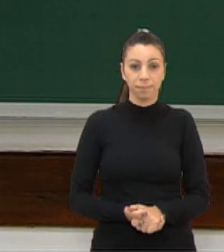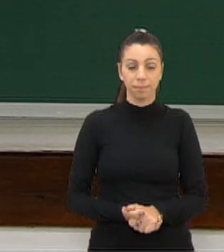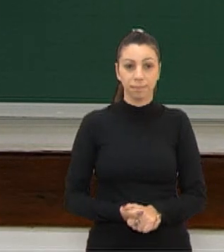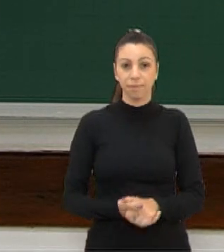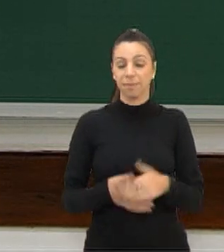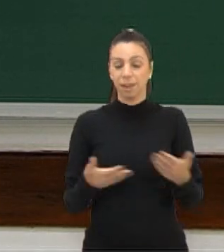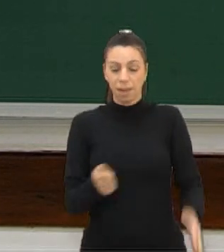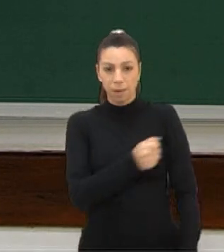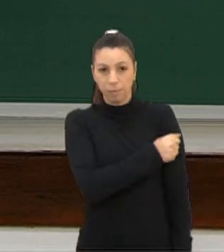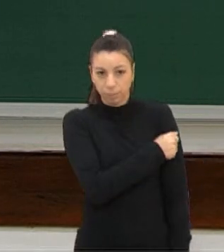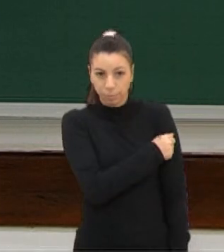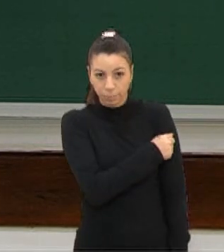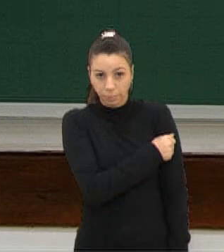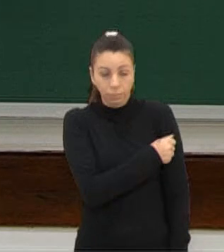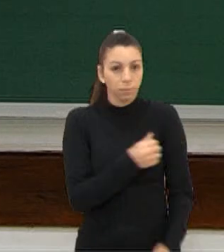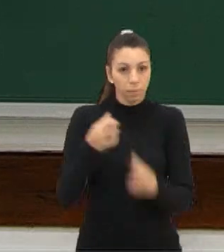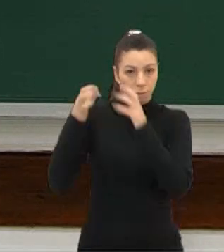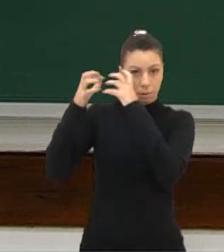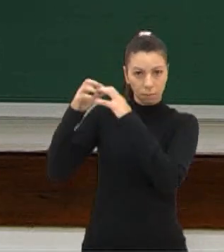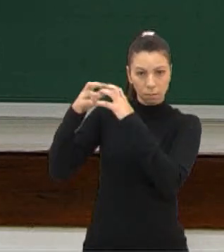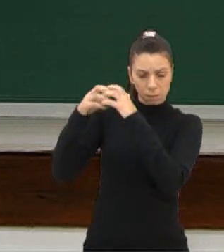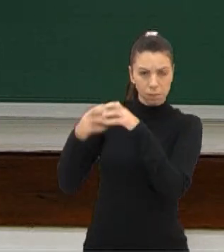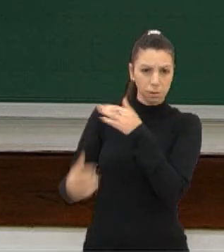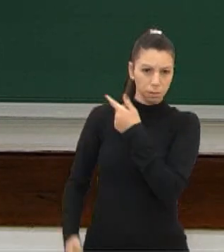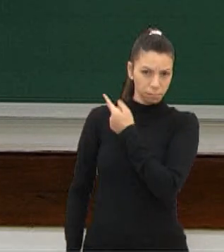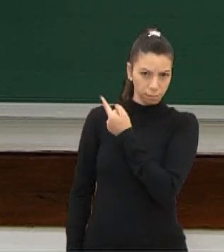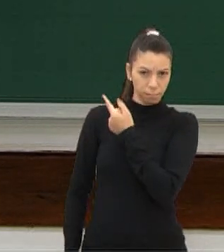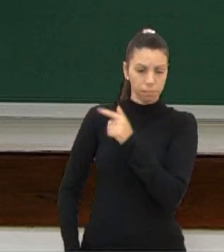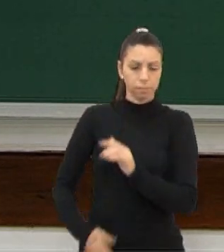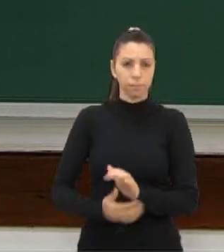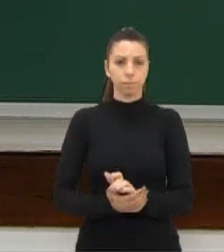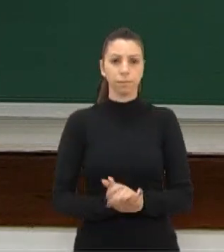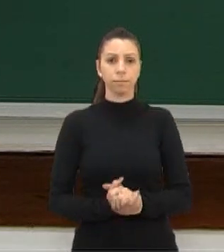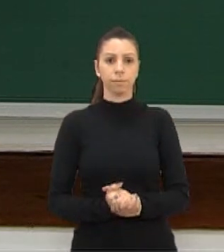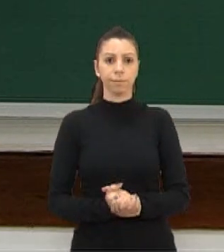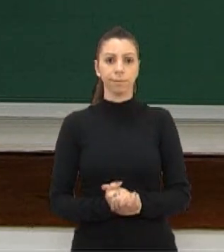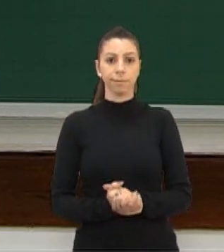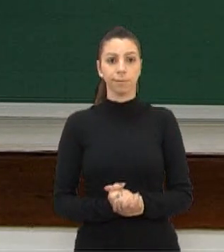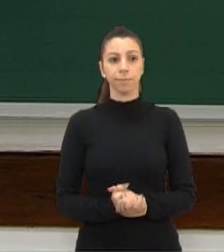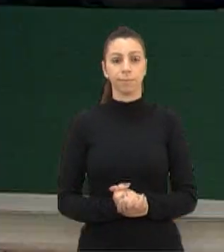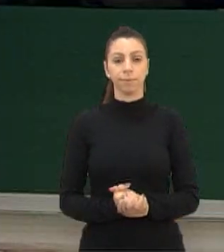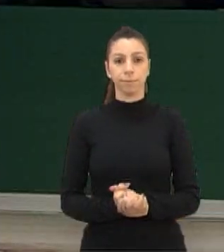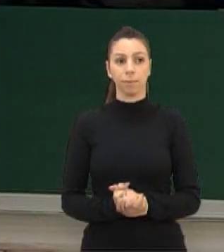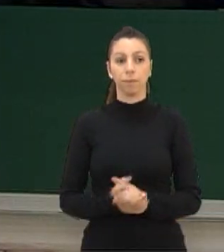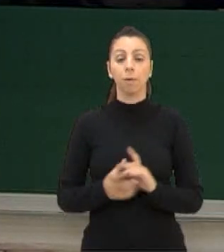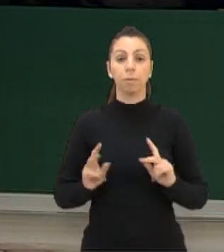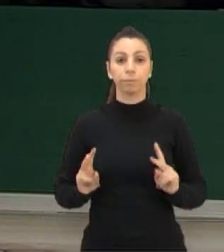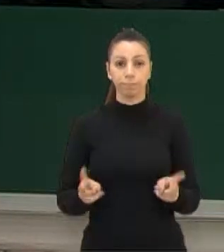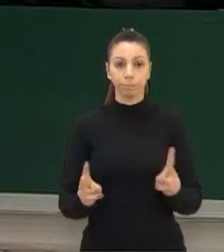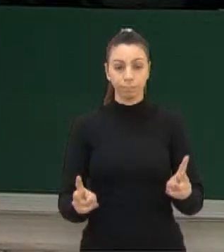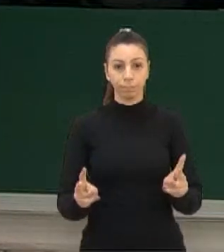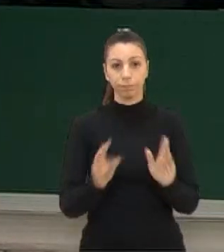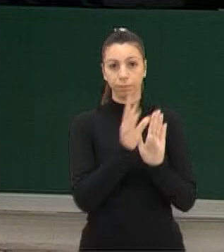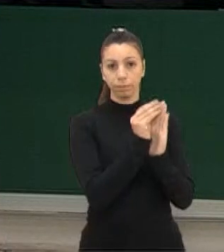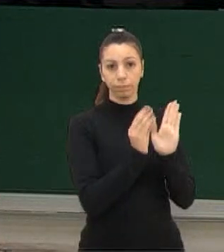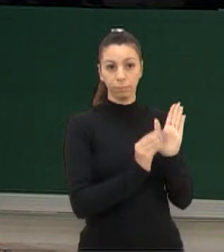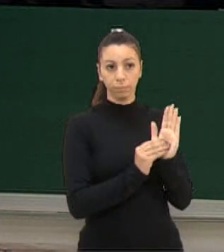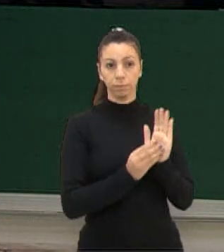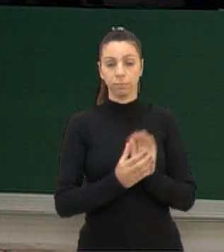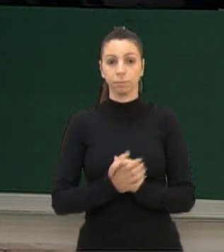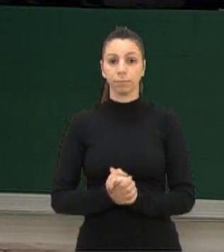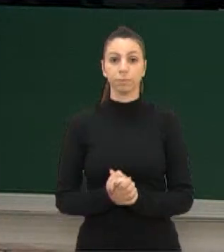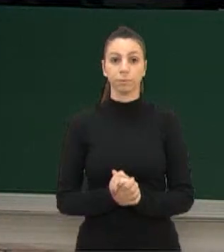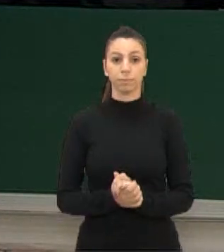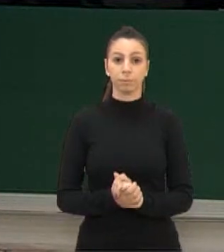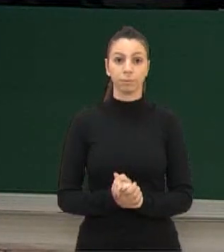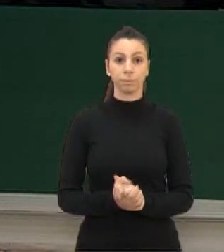E aí, alunos, refletiram sobre? Legal. Vamos então aqui dar uma sequência no conteúdo.